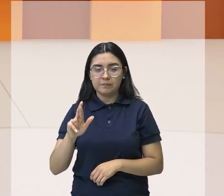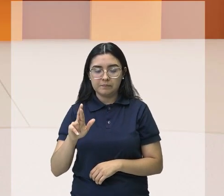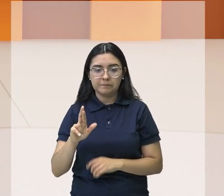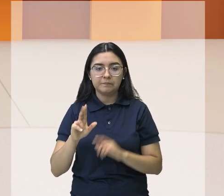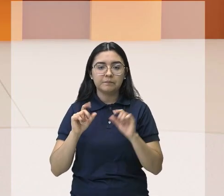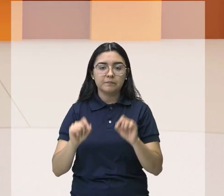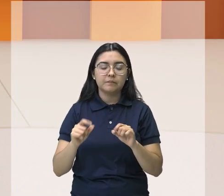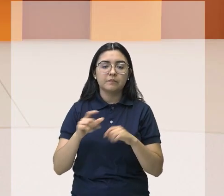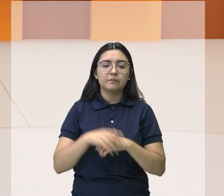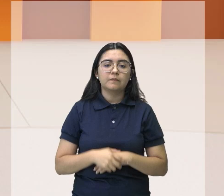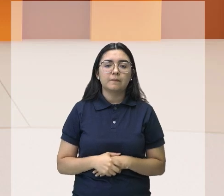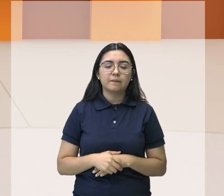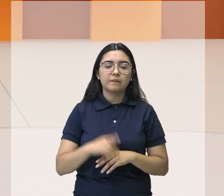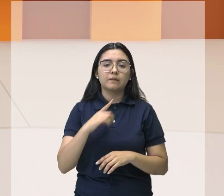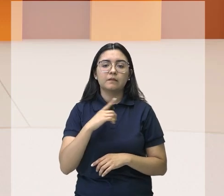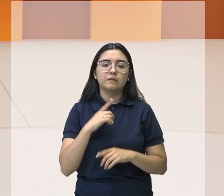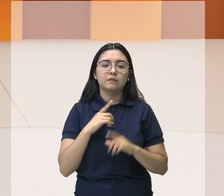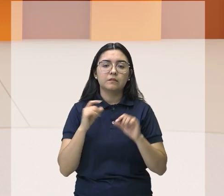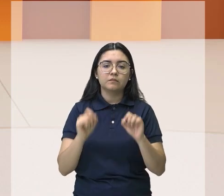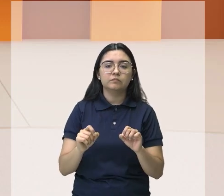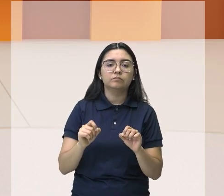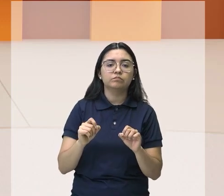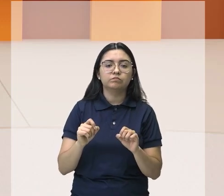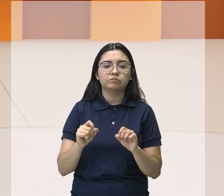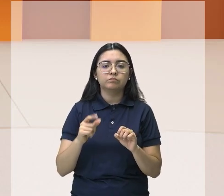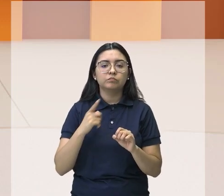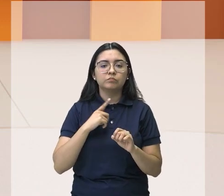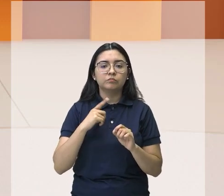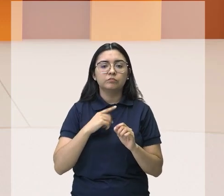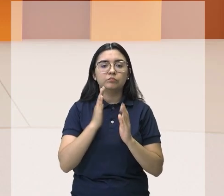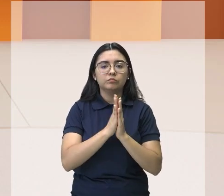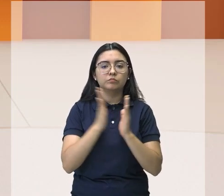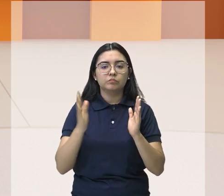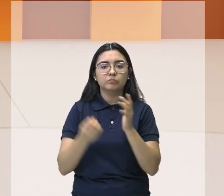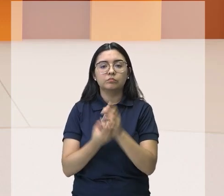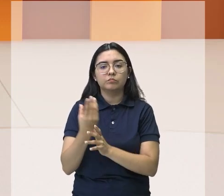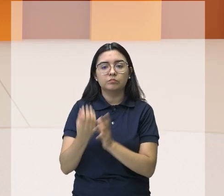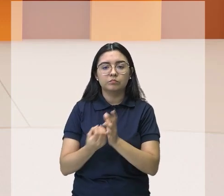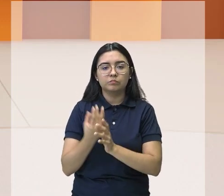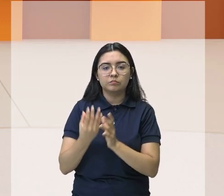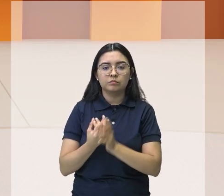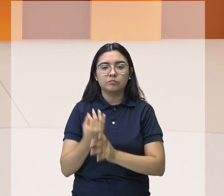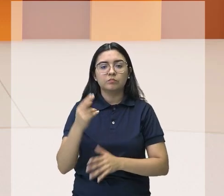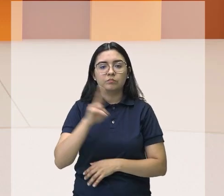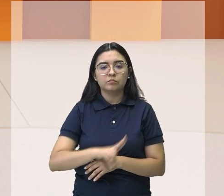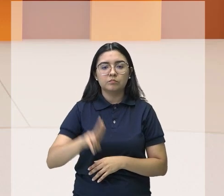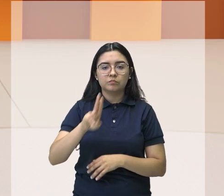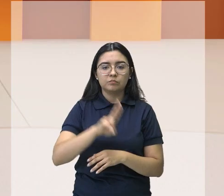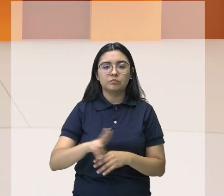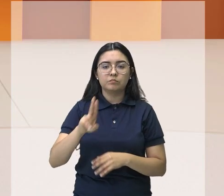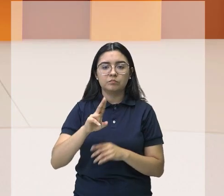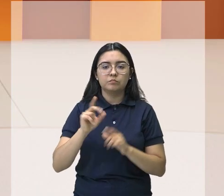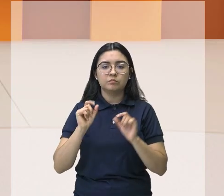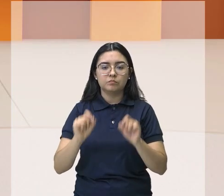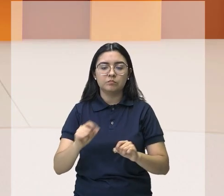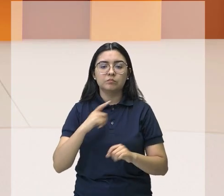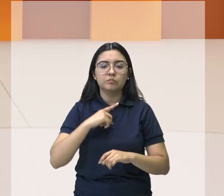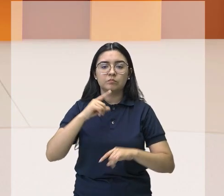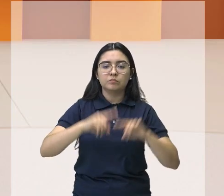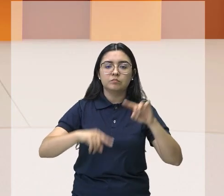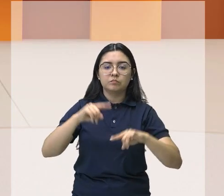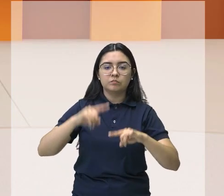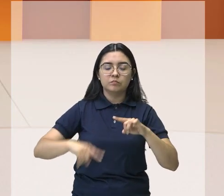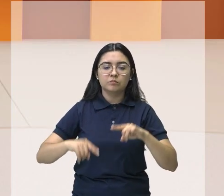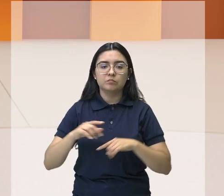circular é uma abordagem na qual os processos produtivos passam a utilizar em larga